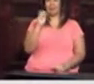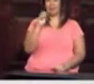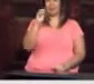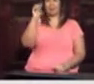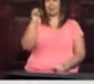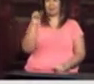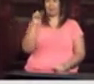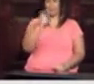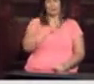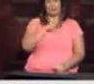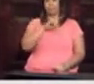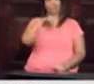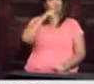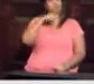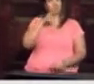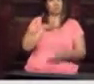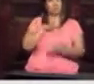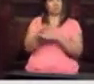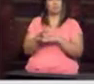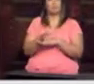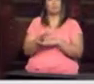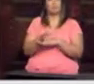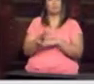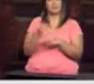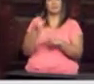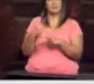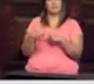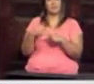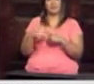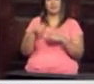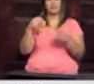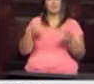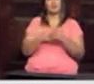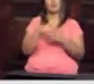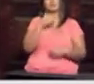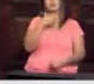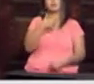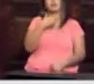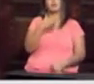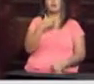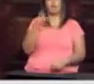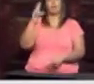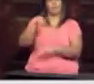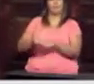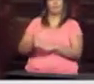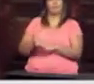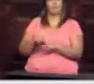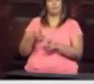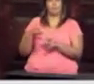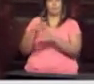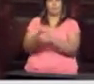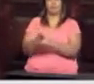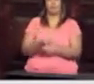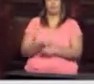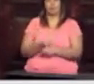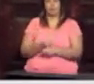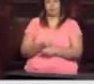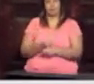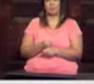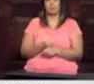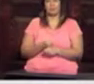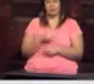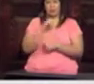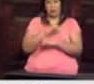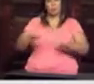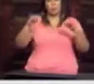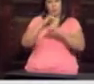policial hoje vai, porque ali até o Papai Noel é enquadrado. No final do ano, a gente promovendo